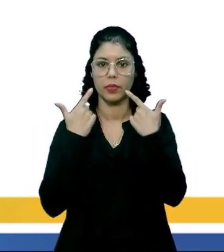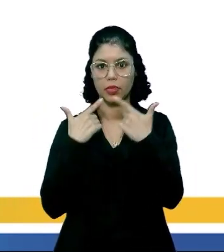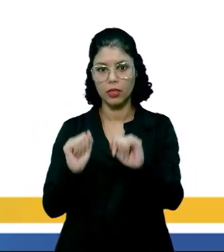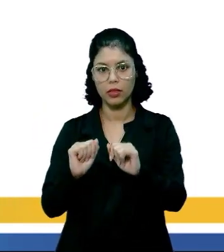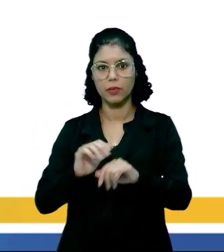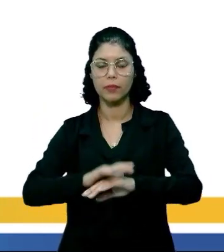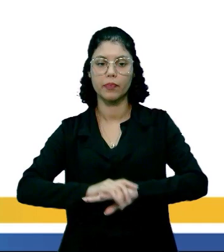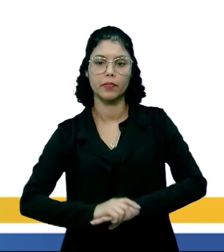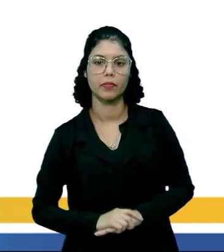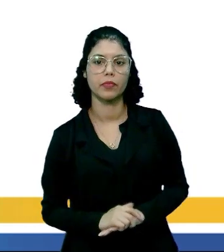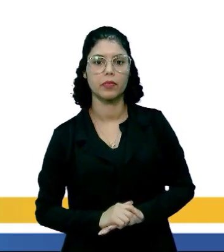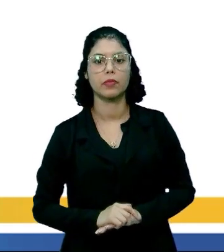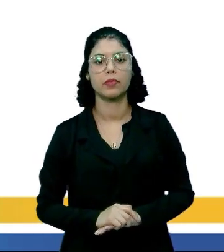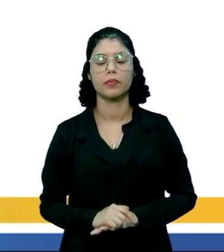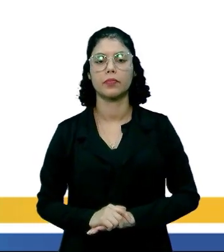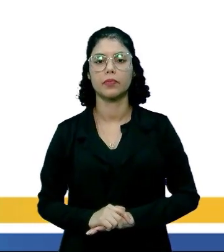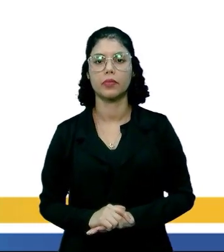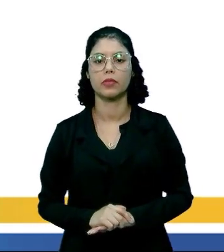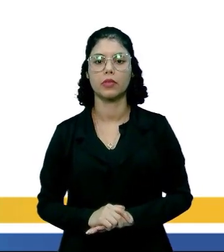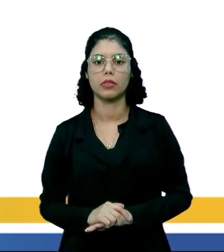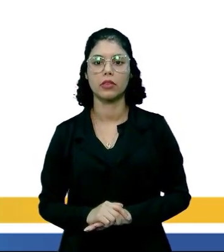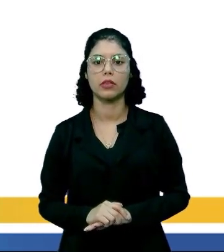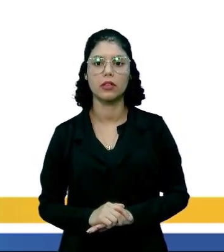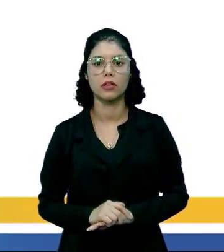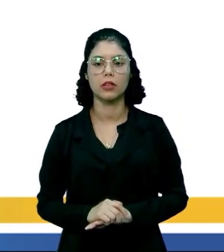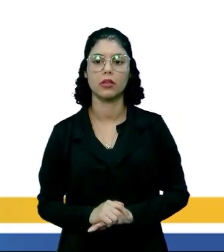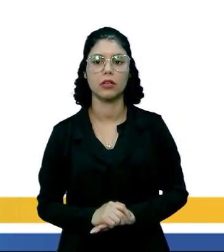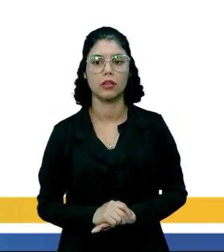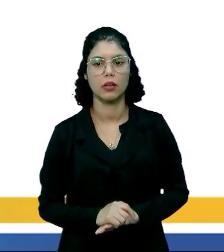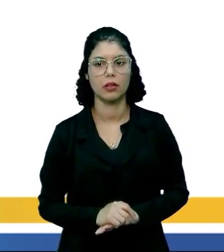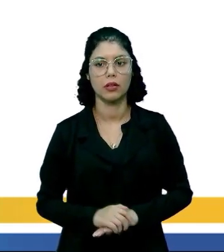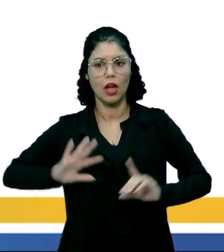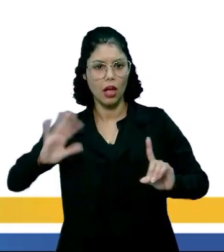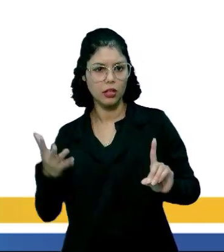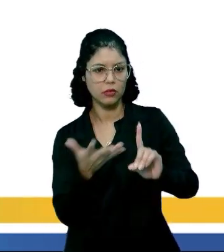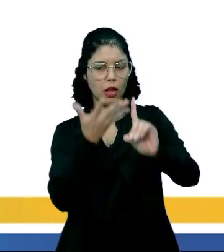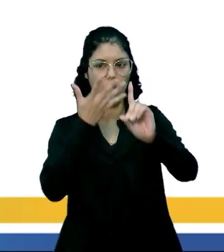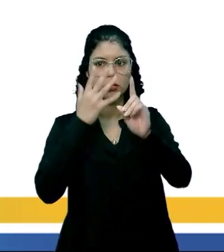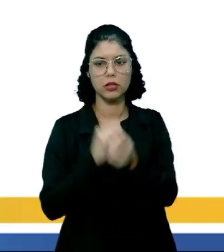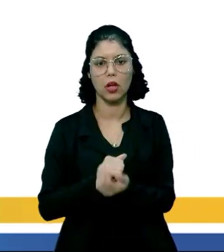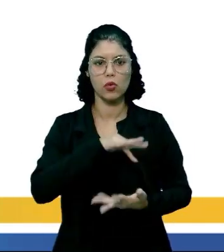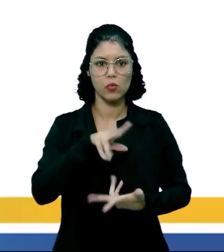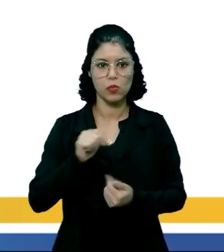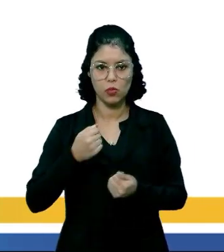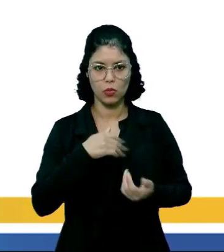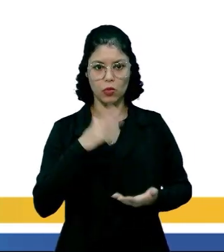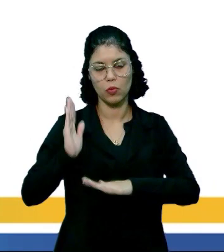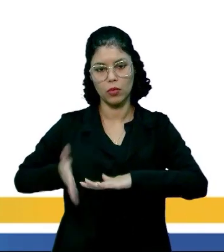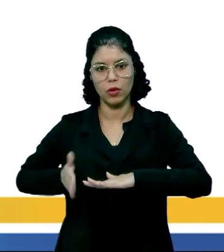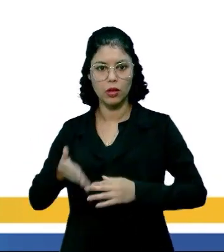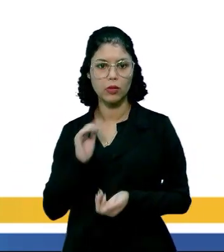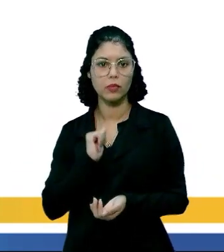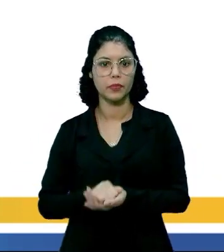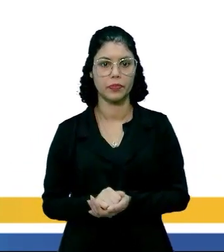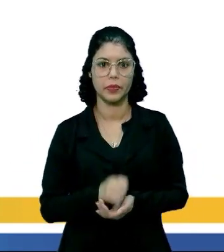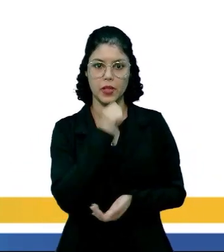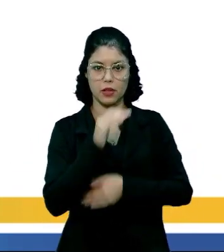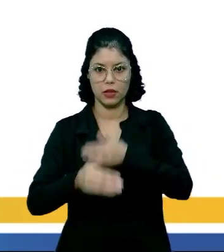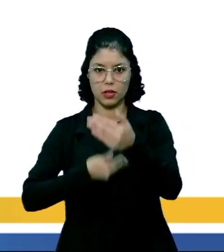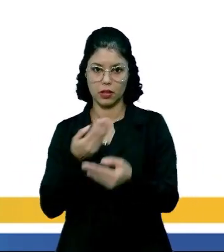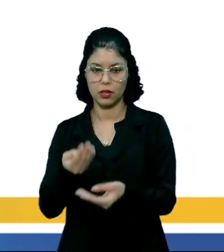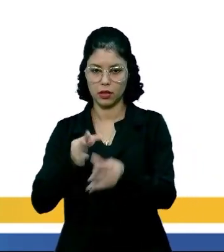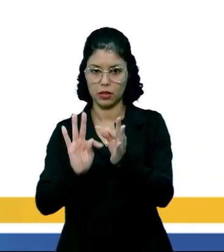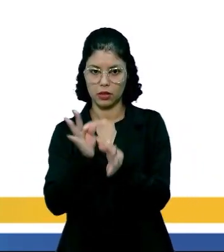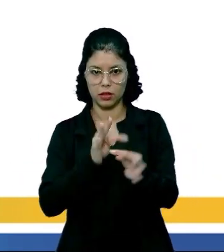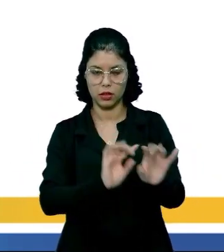linguagem eufórica em que abundam as onomatopeias, as exaltações do momento moderno. E aí, se você